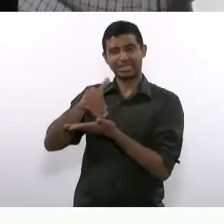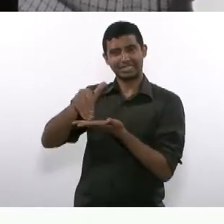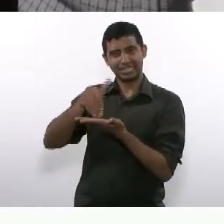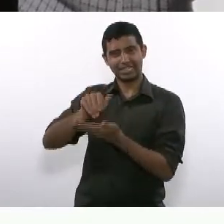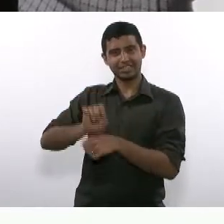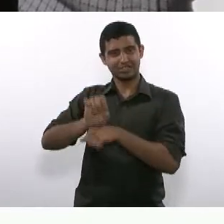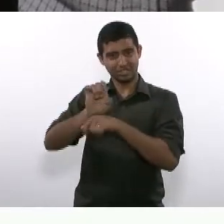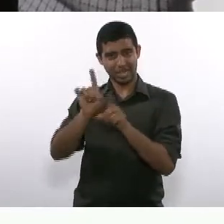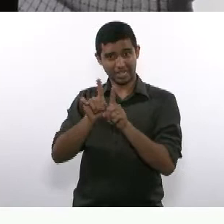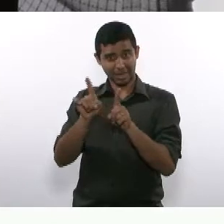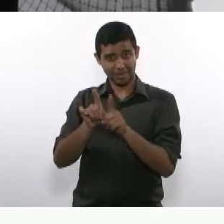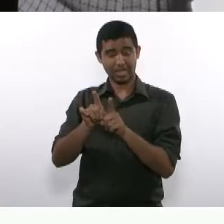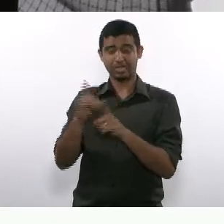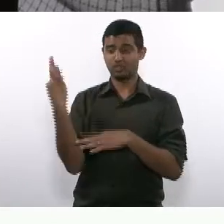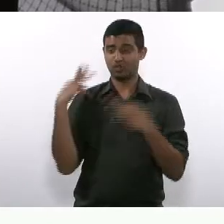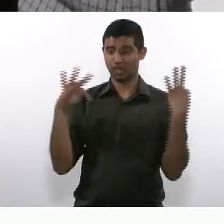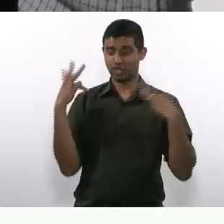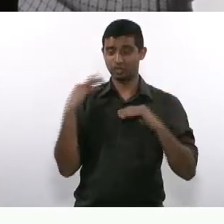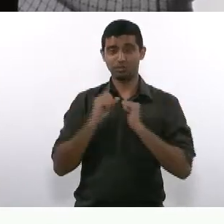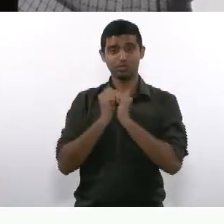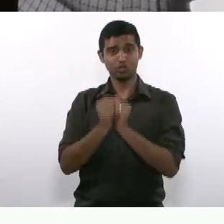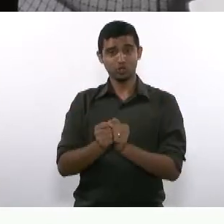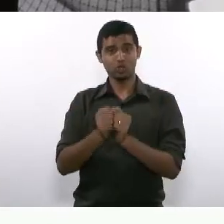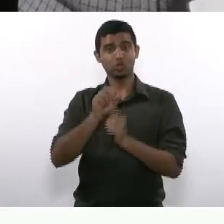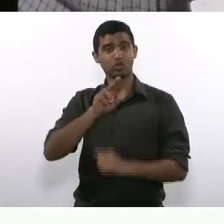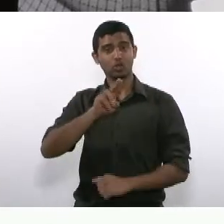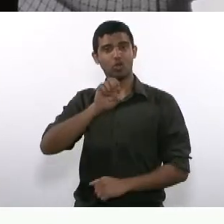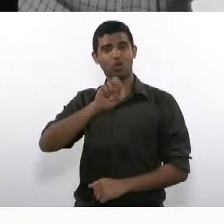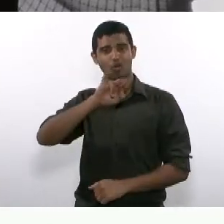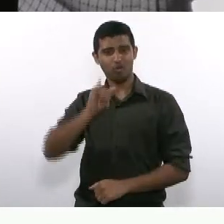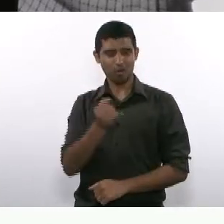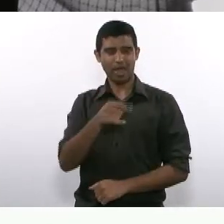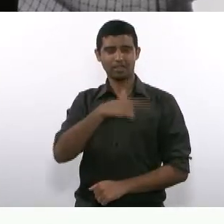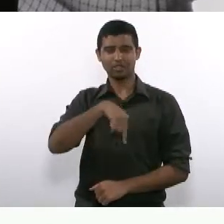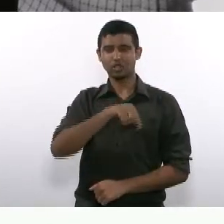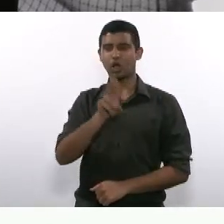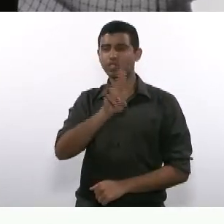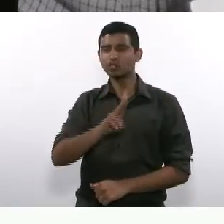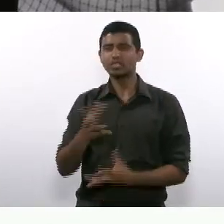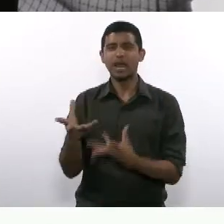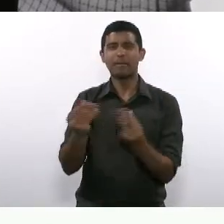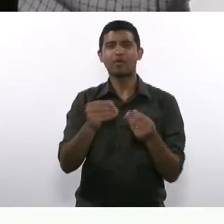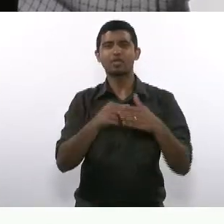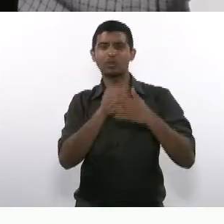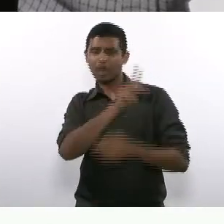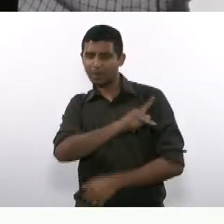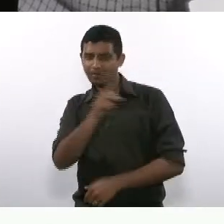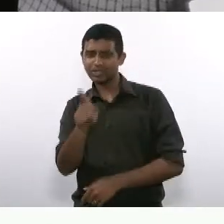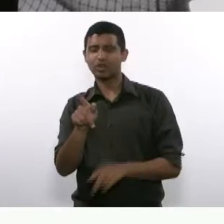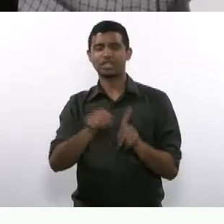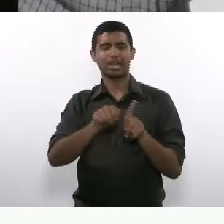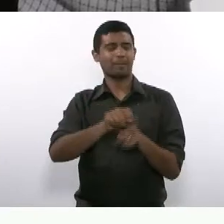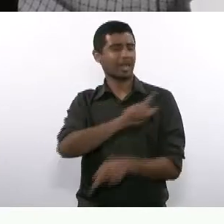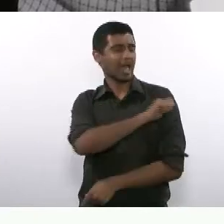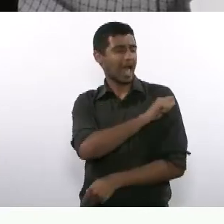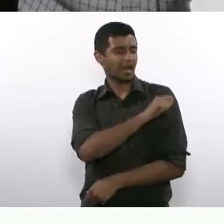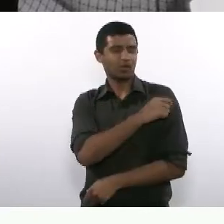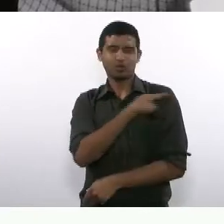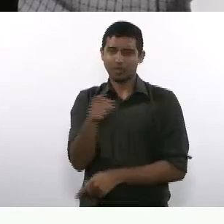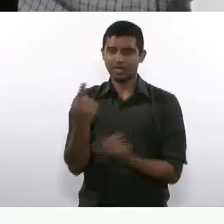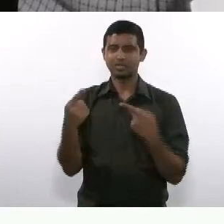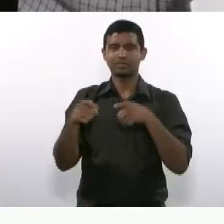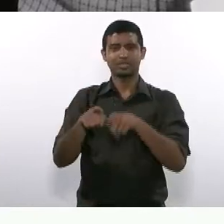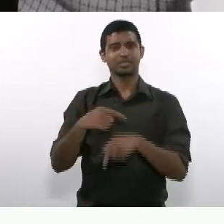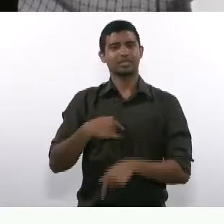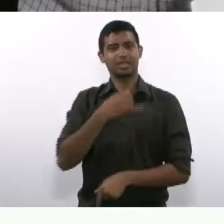Turismo com a UERJ. A gente tem usado muito os alunos e professores da UERJ em parceria. Inclusive, no próprio